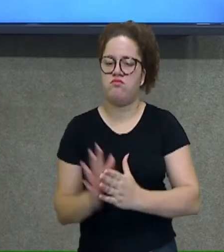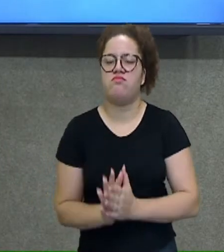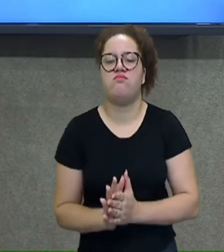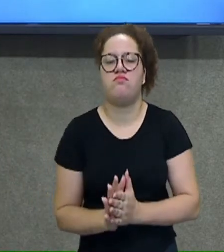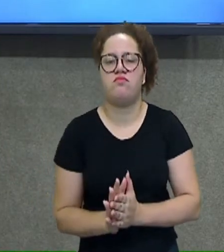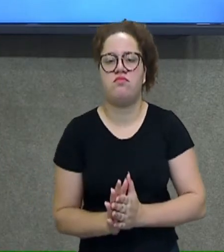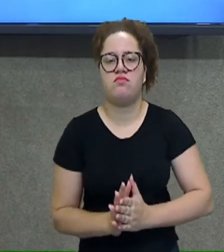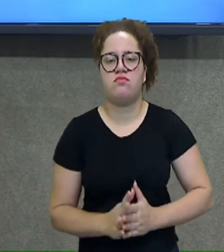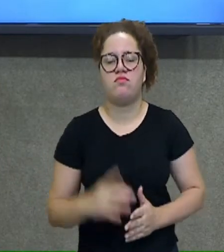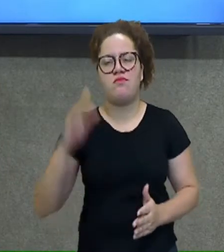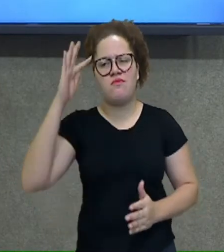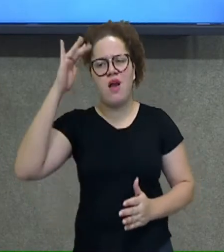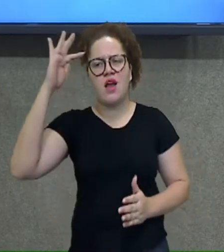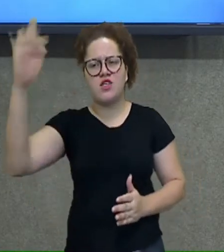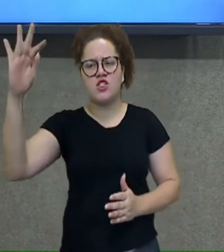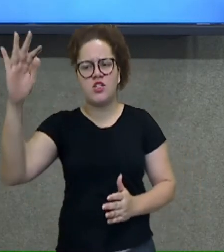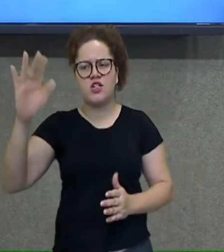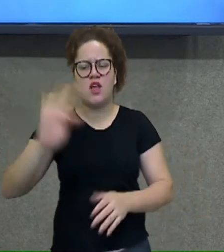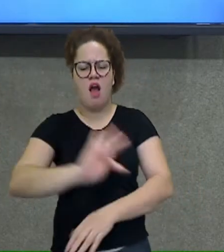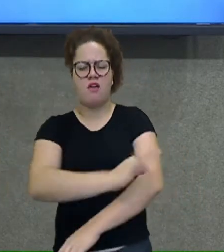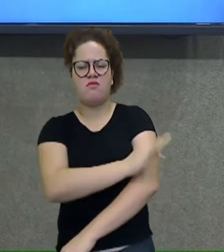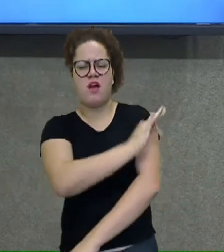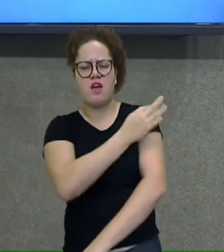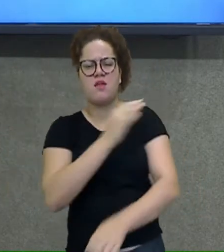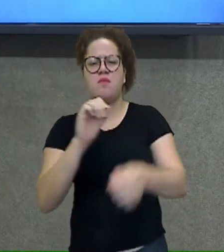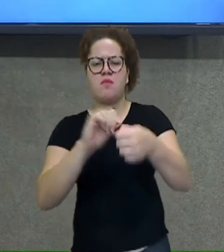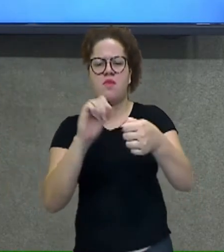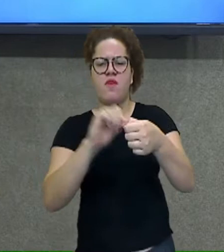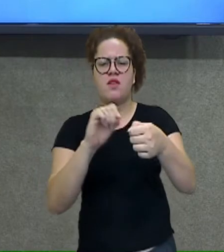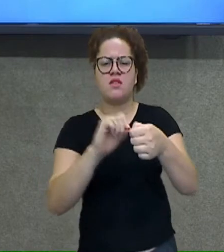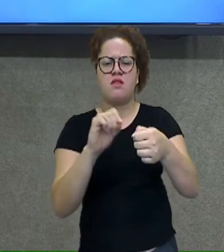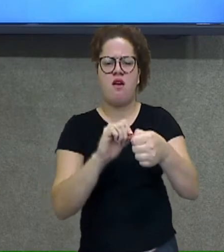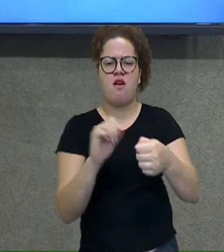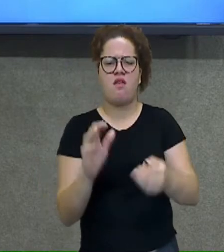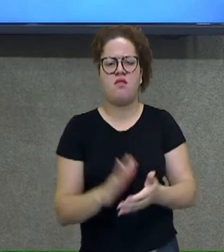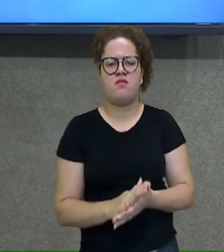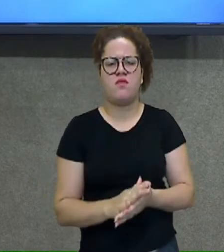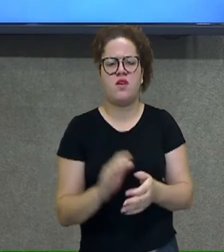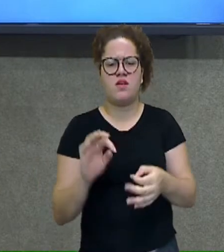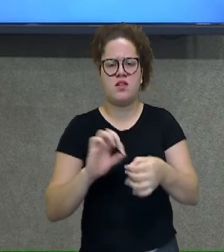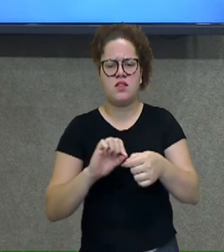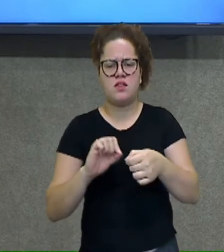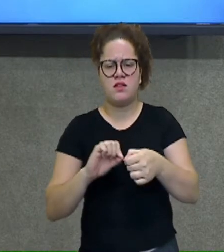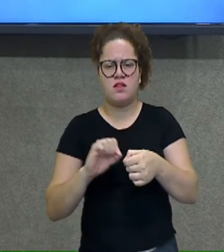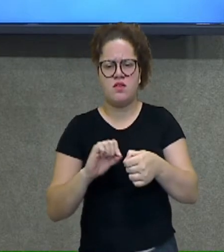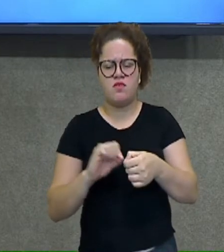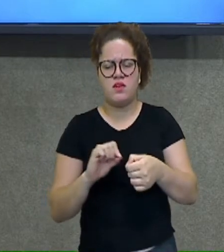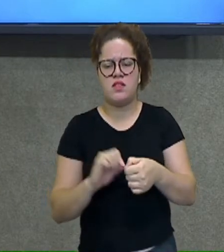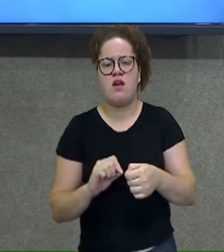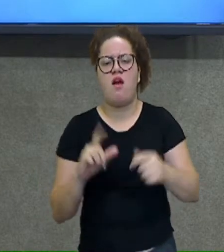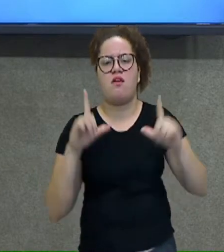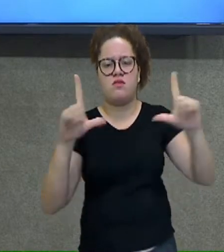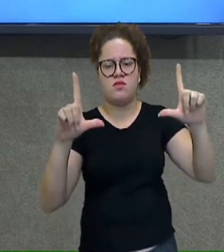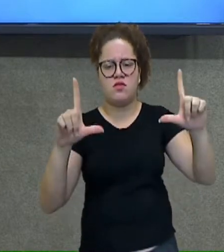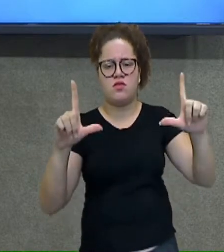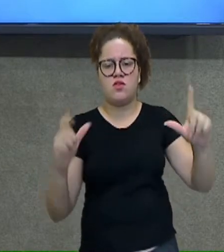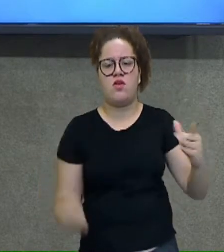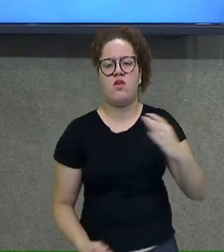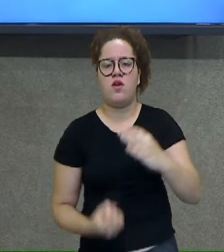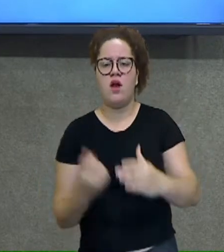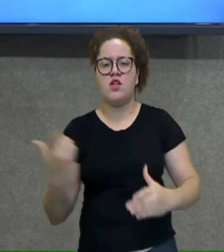imagina, a técnica usada para poder fazer vamos dizer assim, essa releitura da Mona